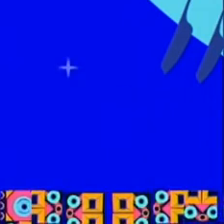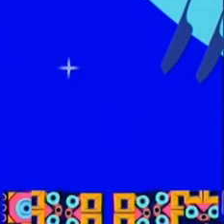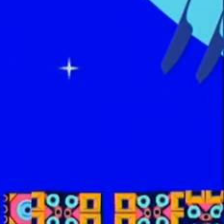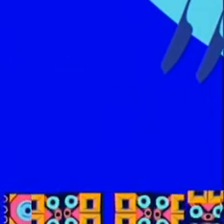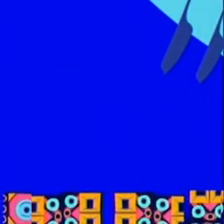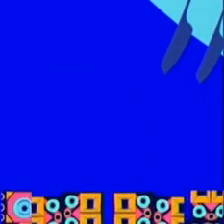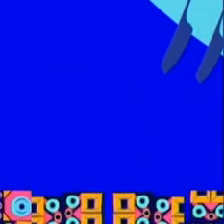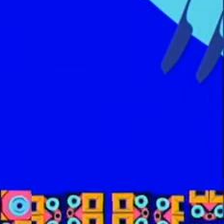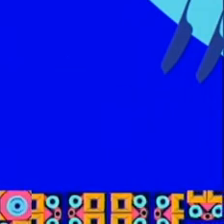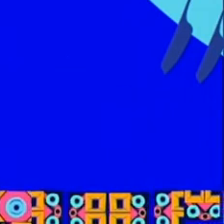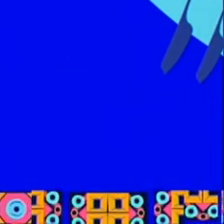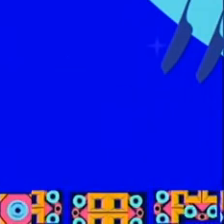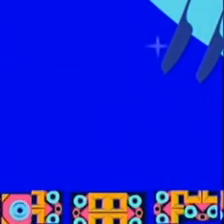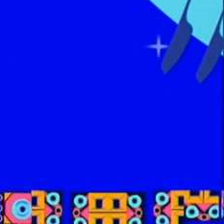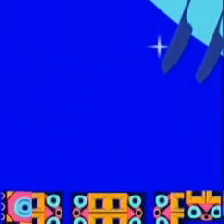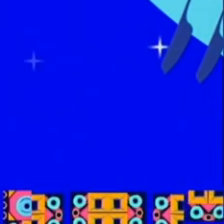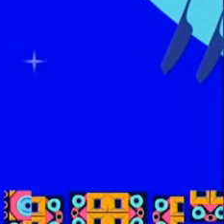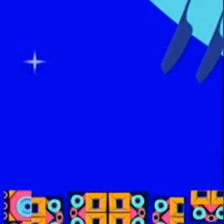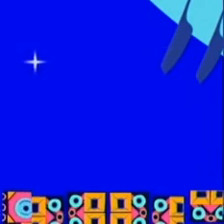Ravi.